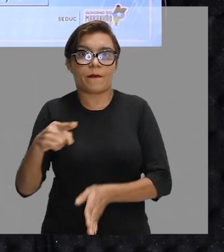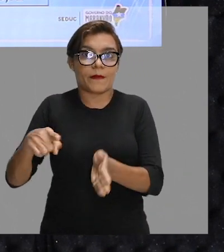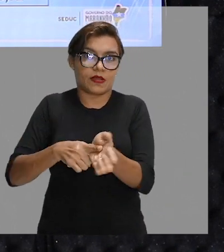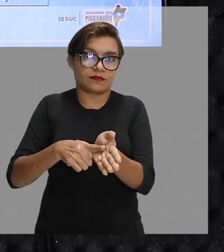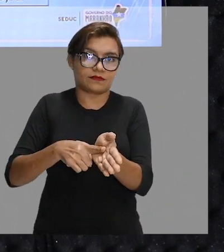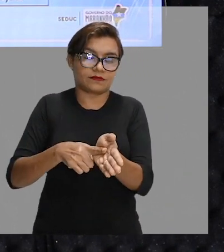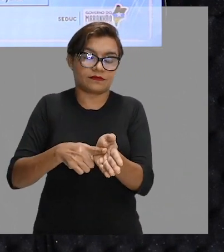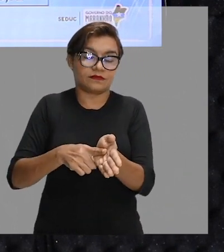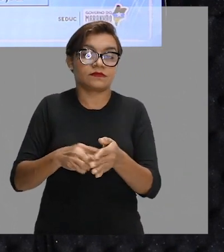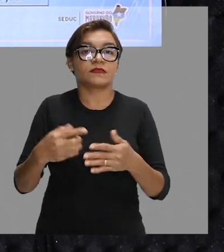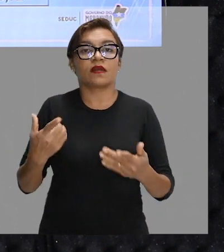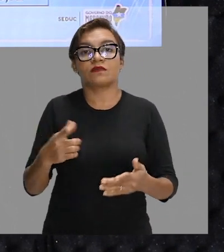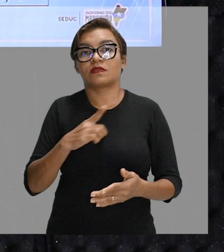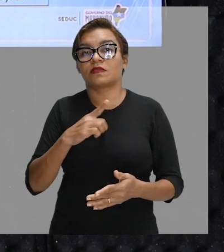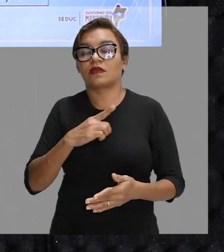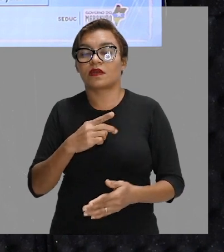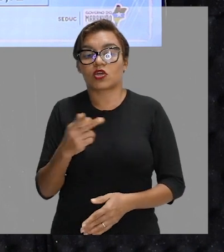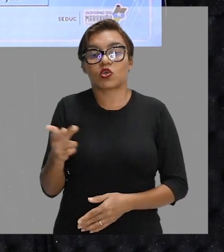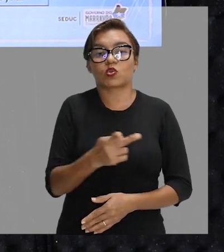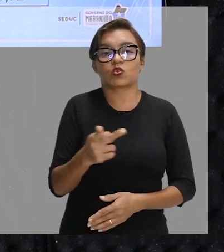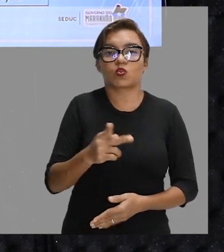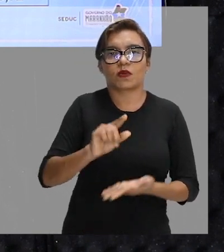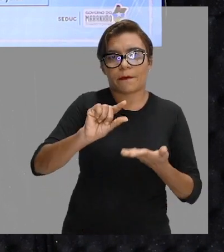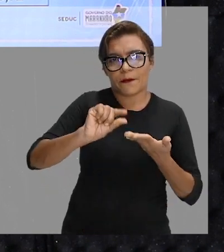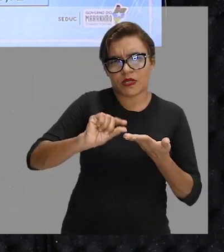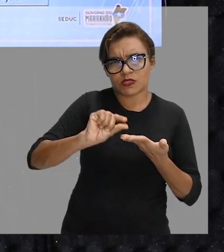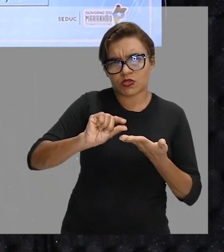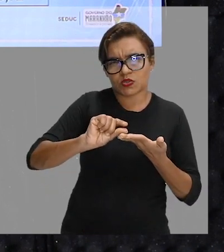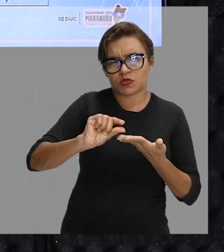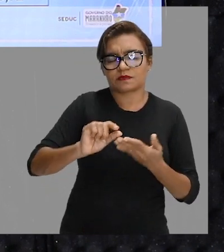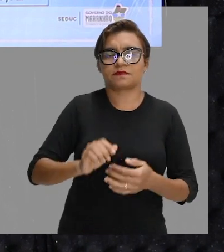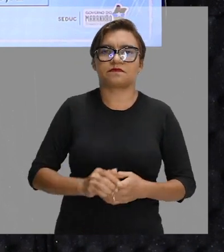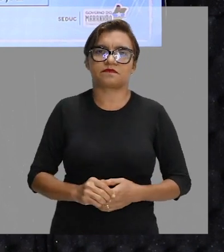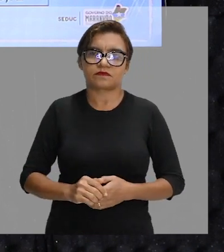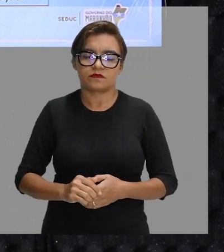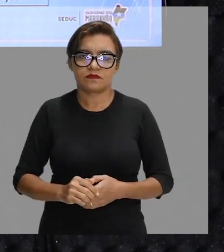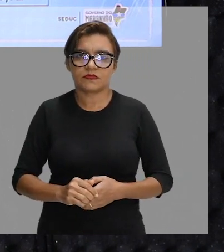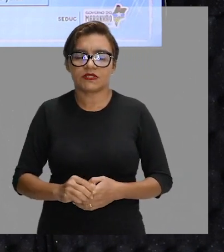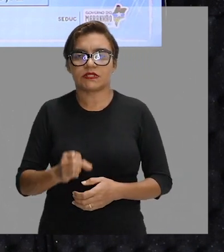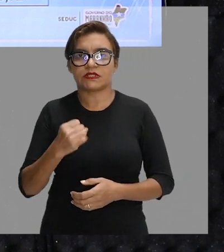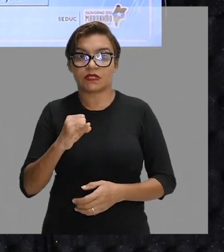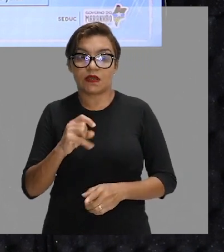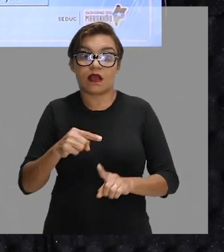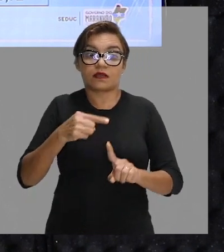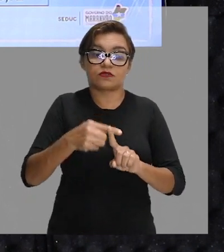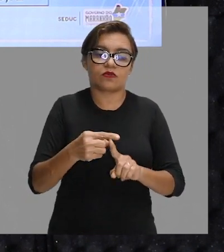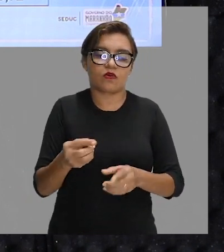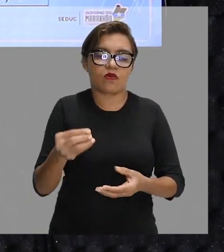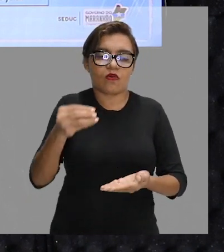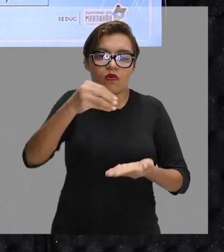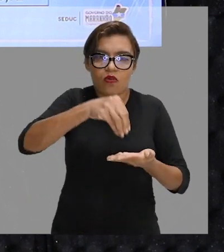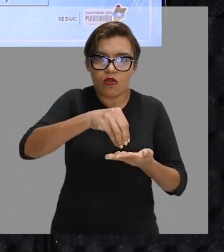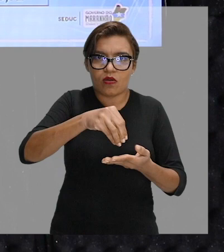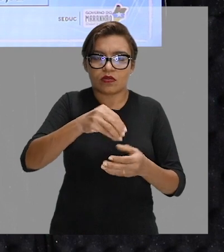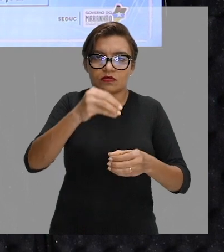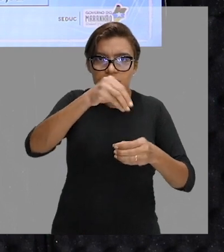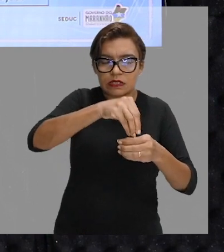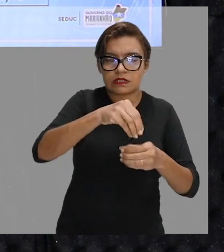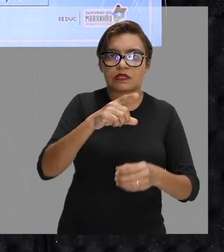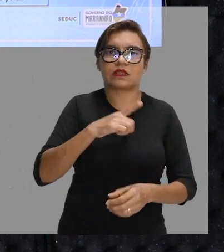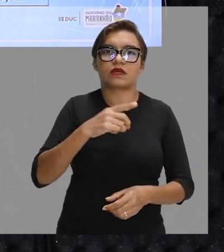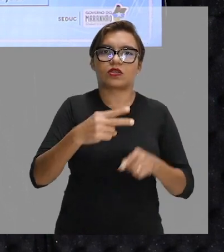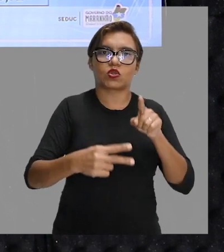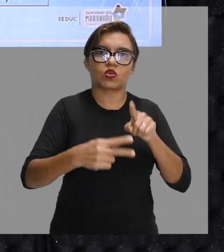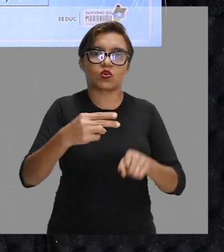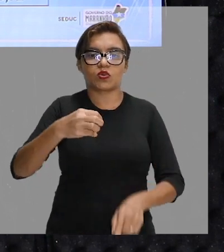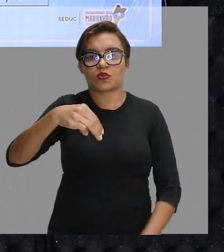Cl-. Então, eu tenho a formação de 2 partículas. Se eu adiciono 1 mol de NaCl, em solução eu vou ter 2